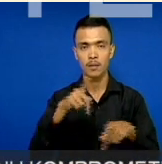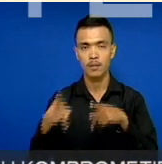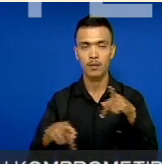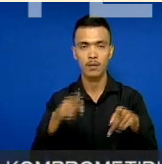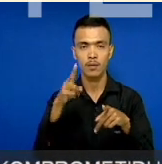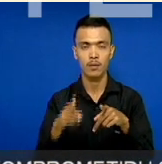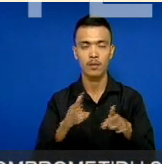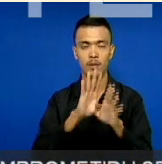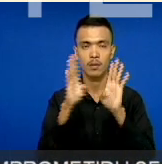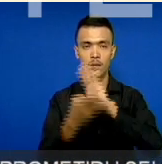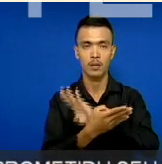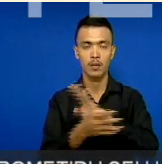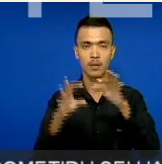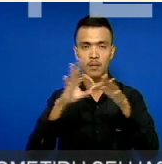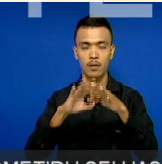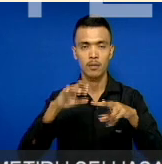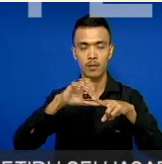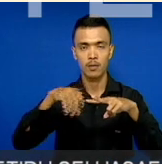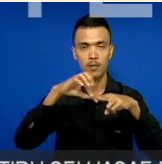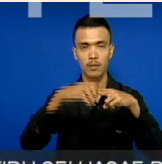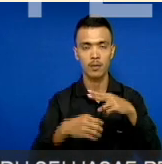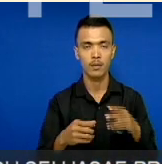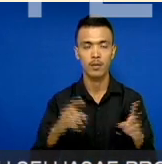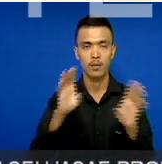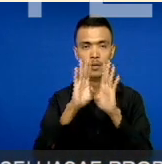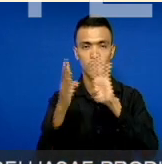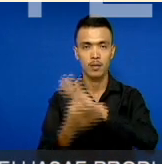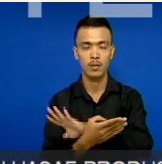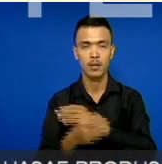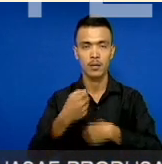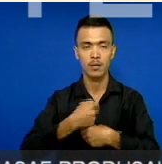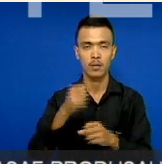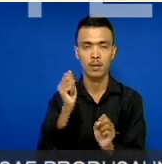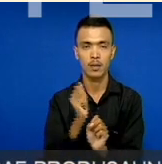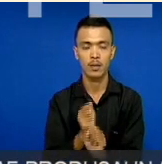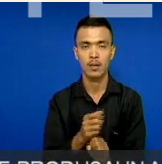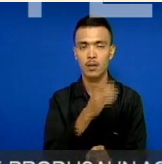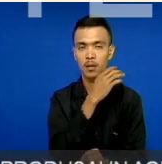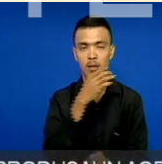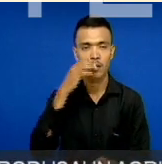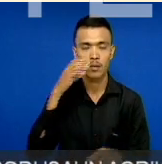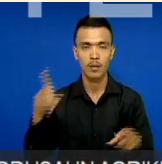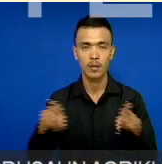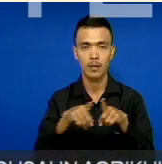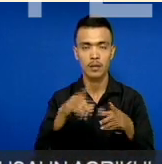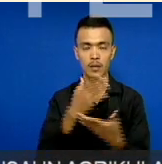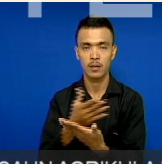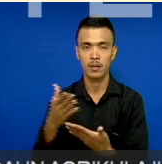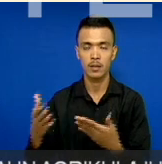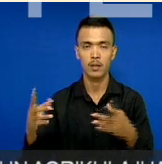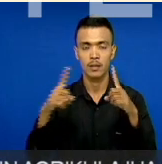sai membros cooperativa, no sai autor direita, o de produz produtos agrícolas, anessan matérias-primas,